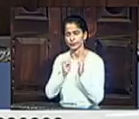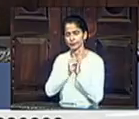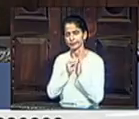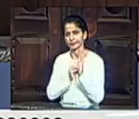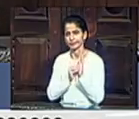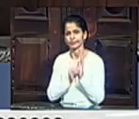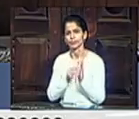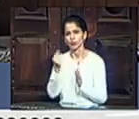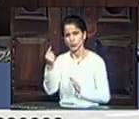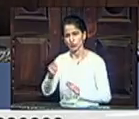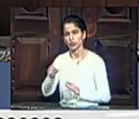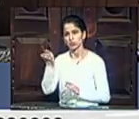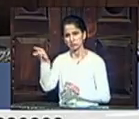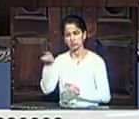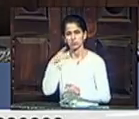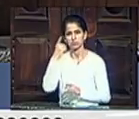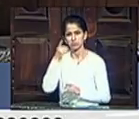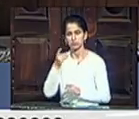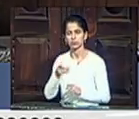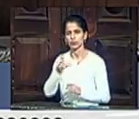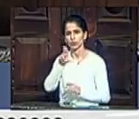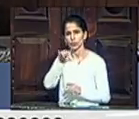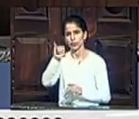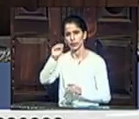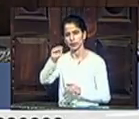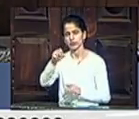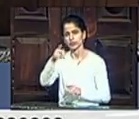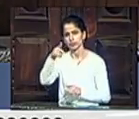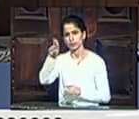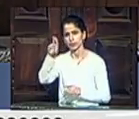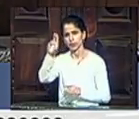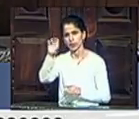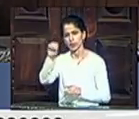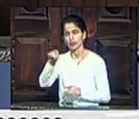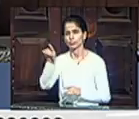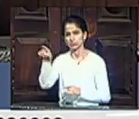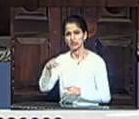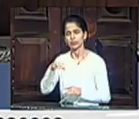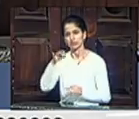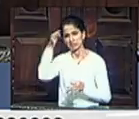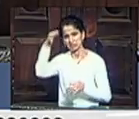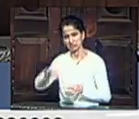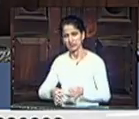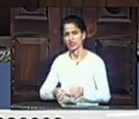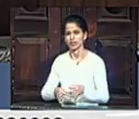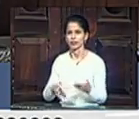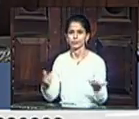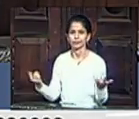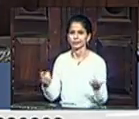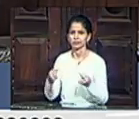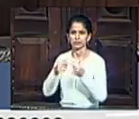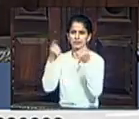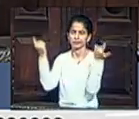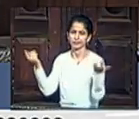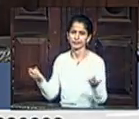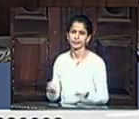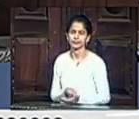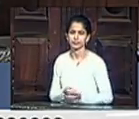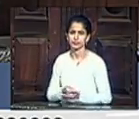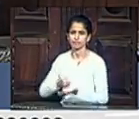tem toda a razão. Não tem lógica nenhuma, não tem lógica econômica você